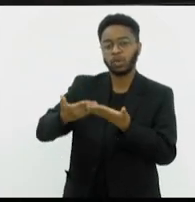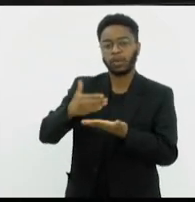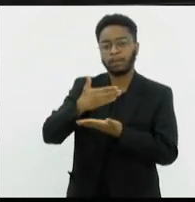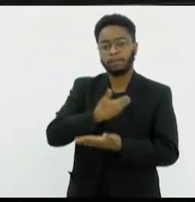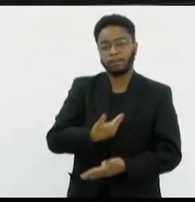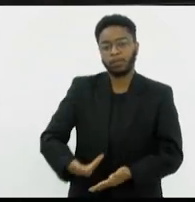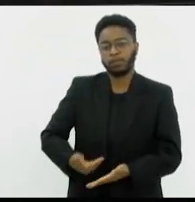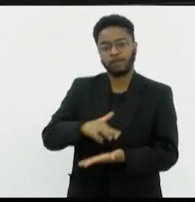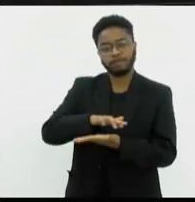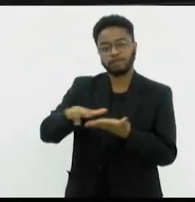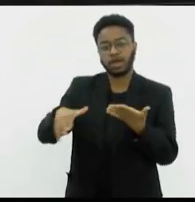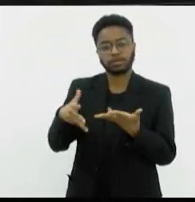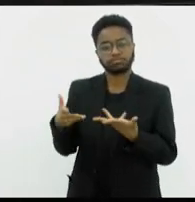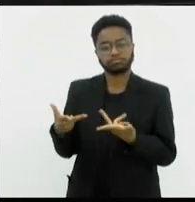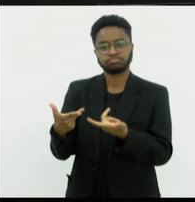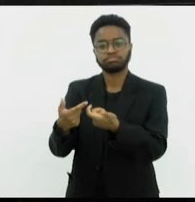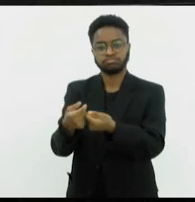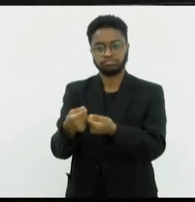de excelência,